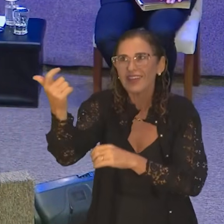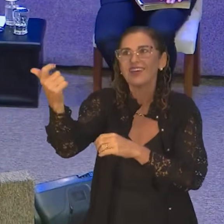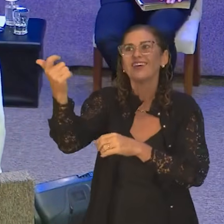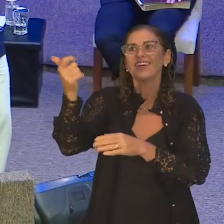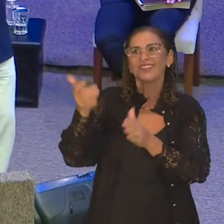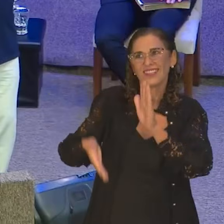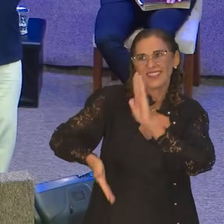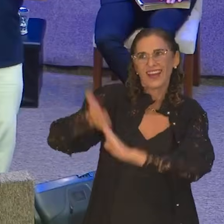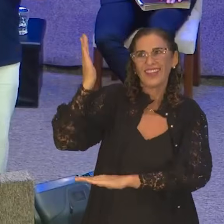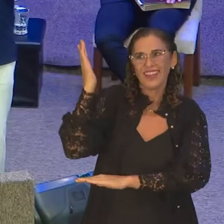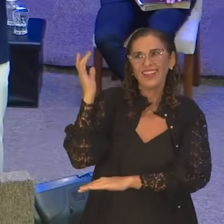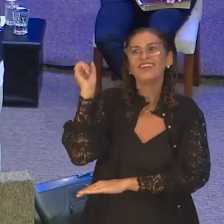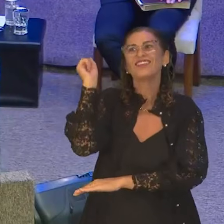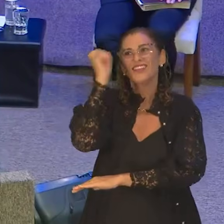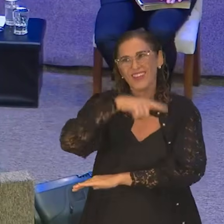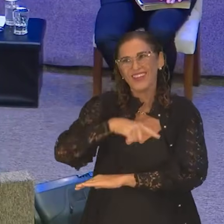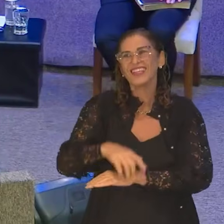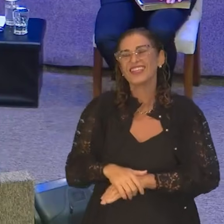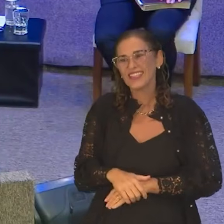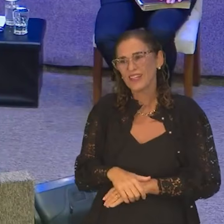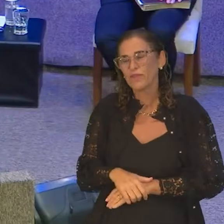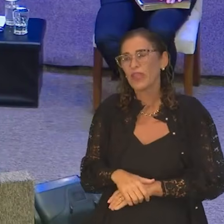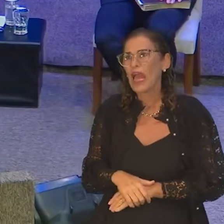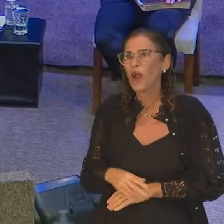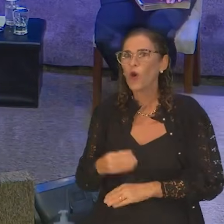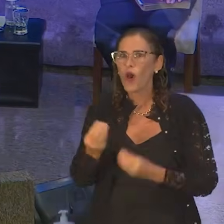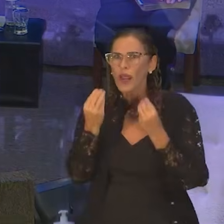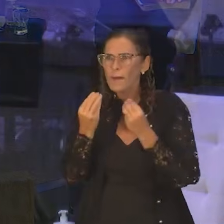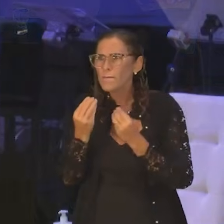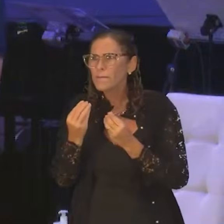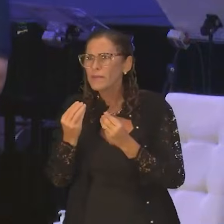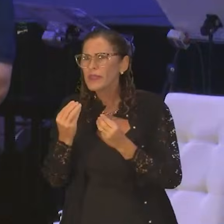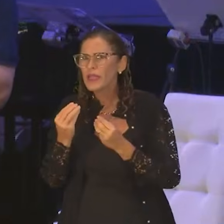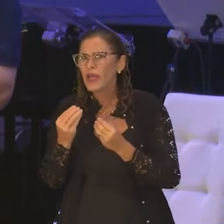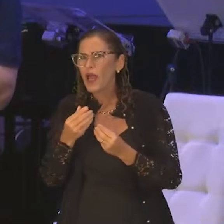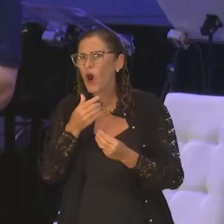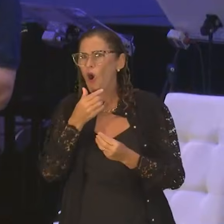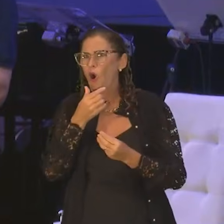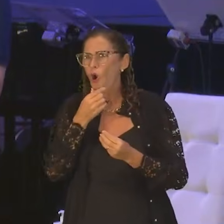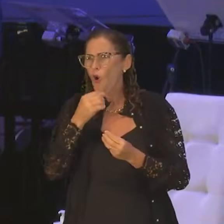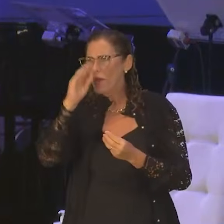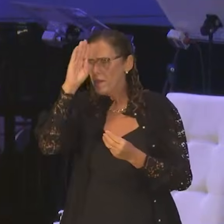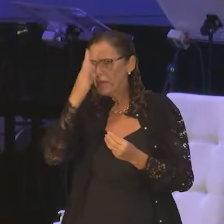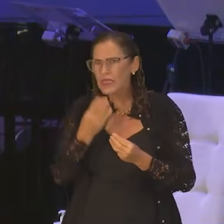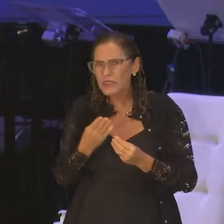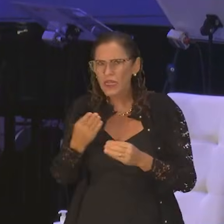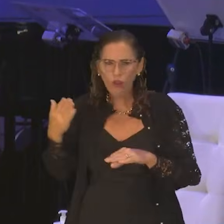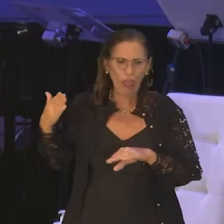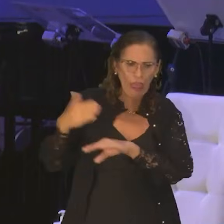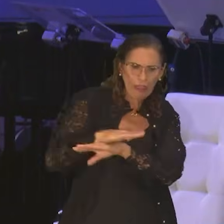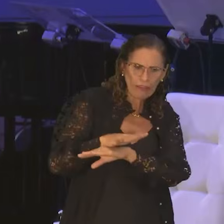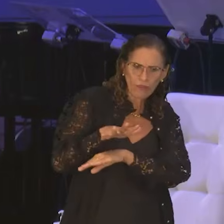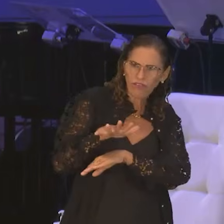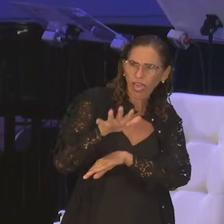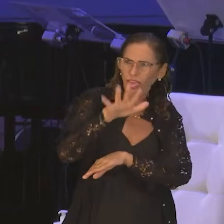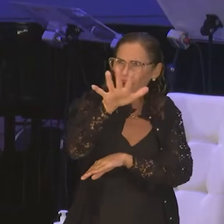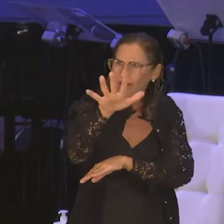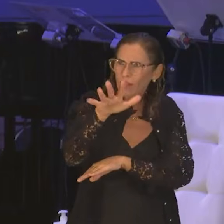Agora, brasileiro vai na favela do Paraguai para falar com Lúcifer das Tríplices Fronteiras.